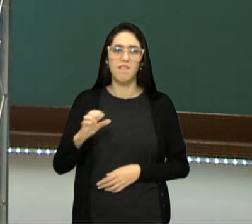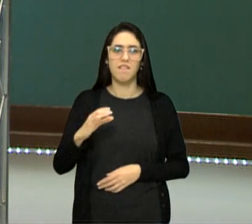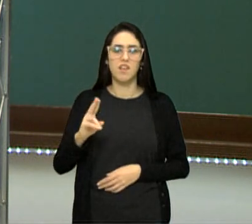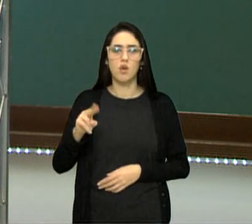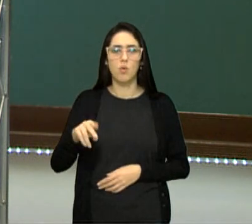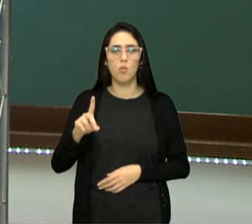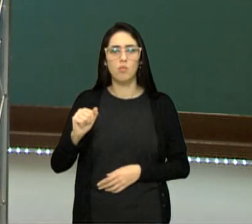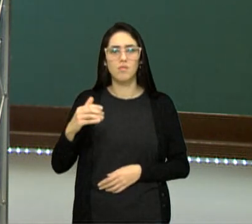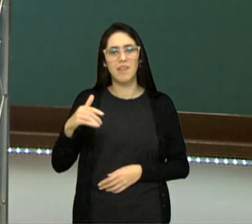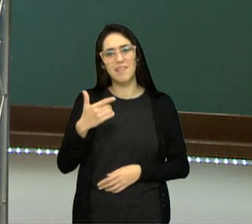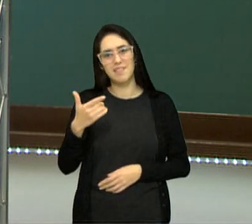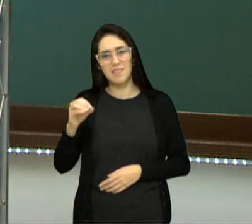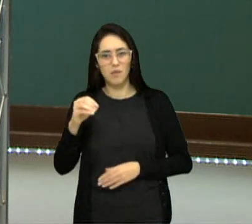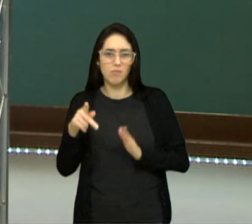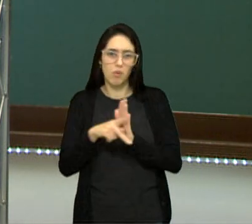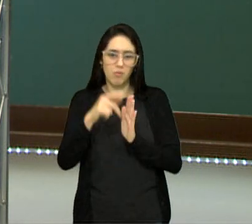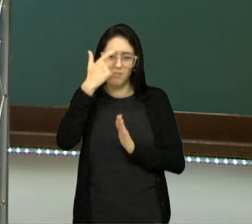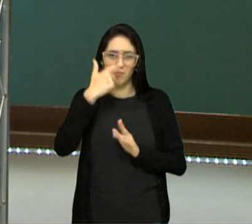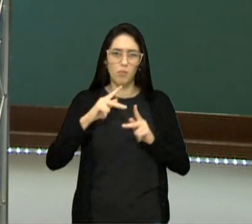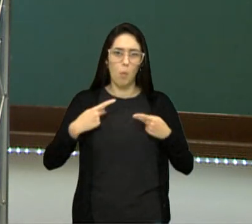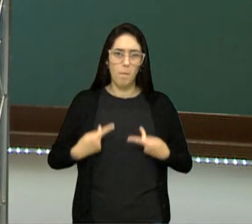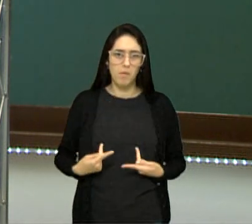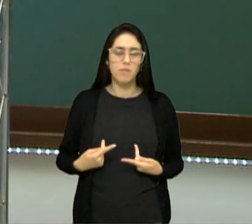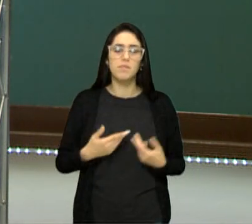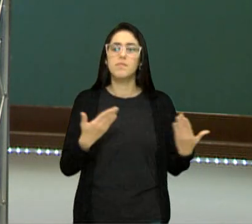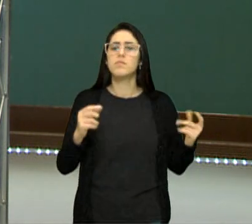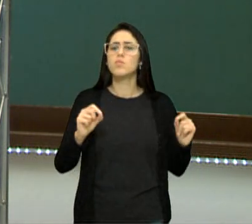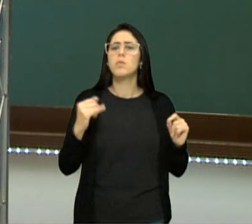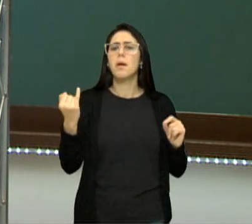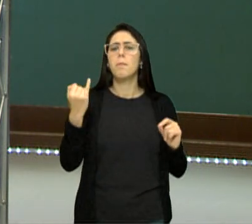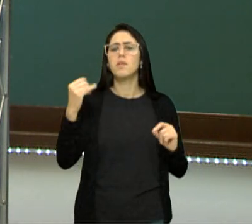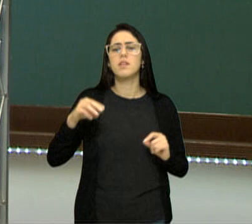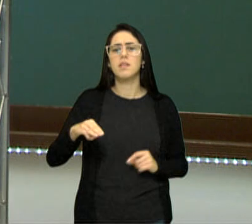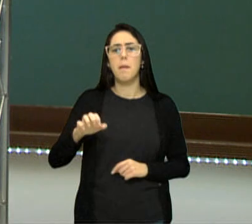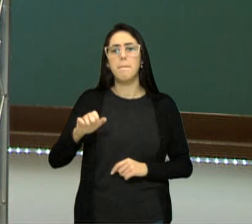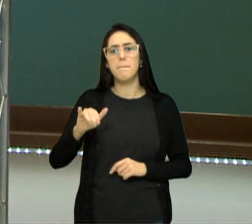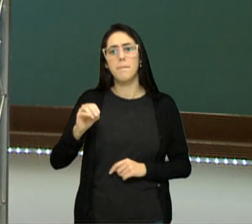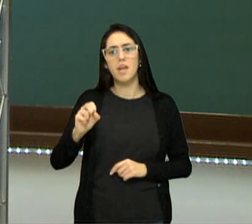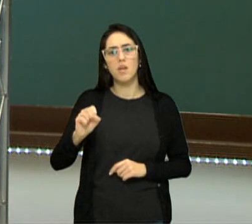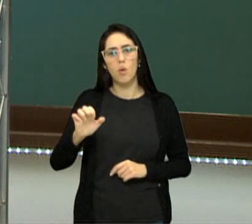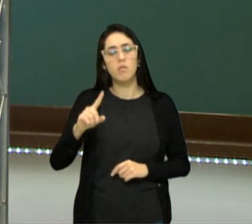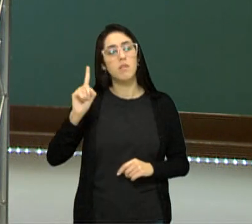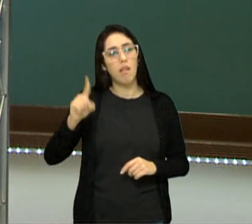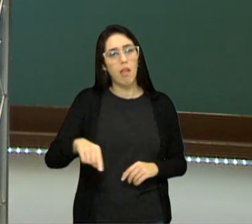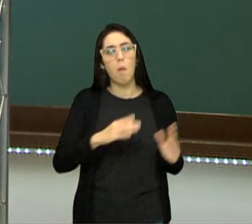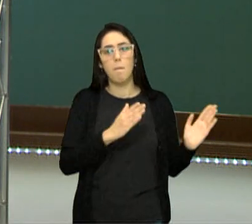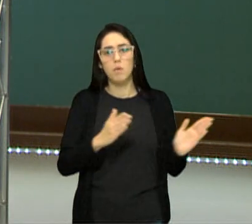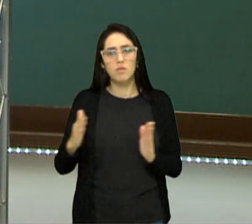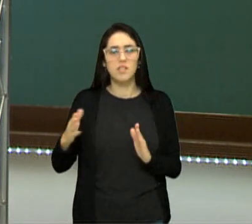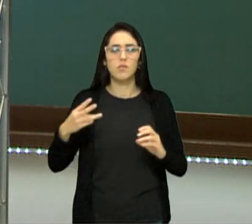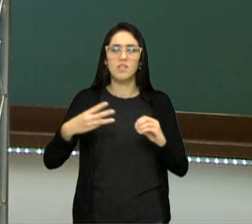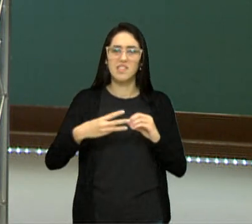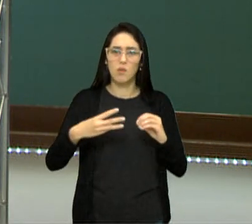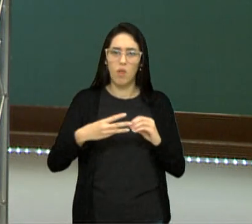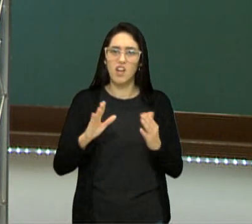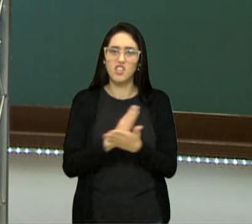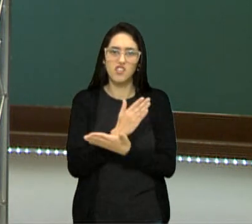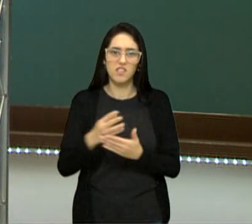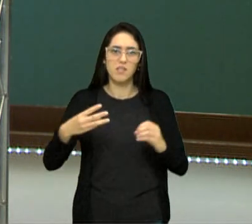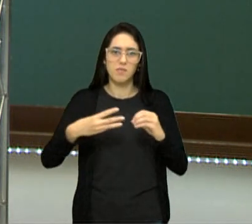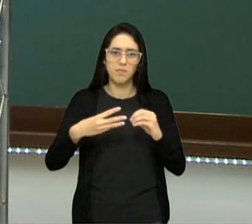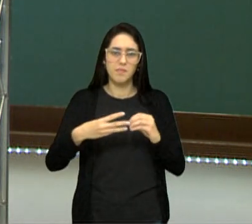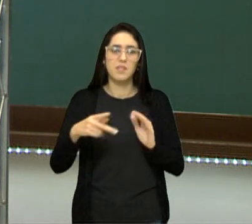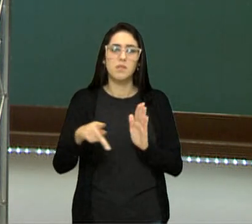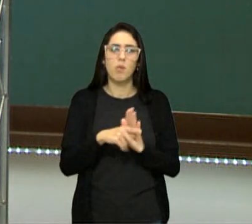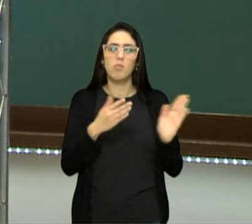por exemplo no ser humano. Tá? Então qual a importância da meiose? Ela é um processo celular, né, de divisão celular relacionado à